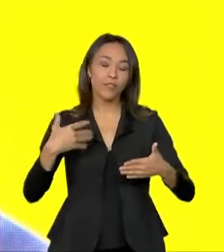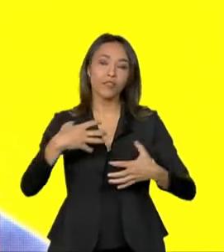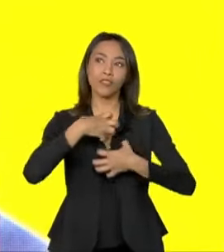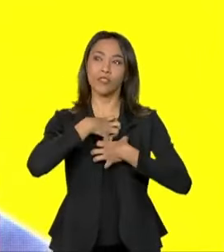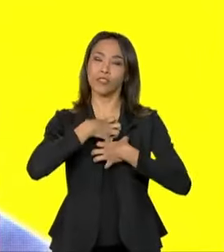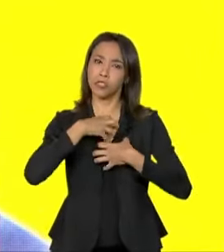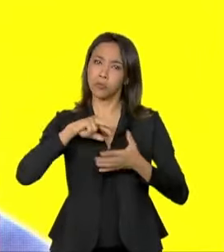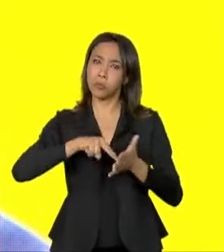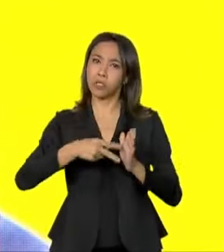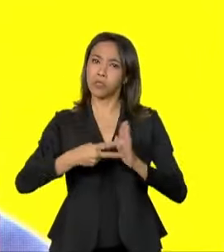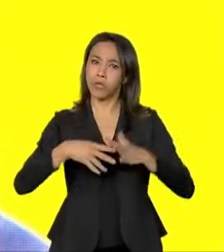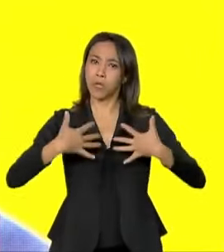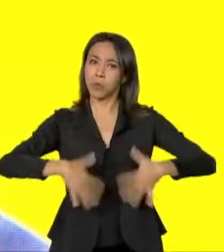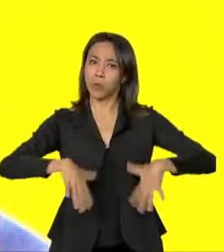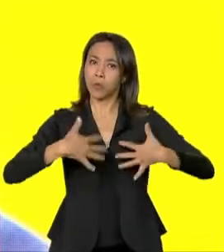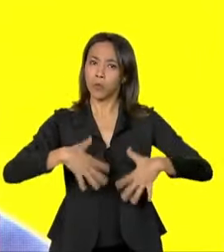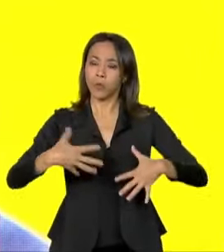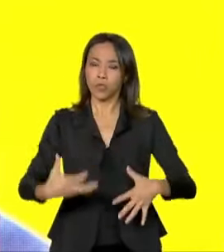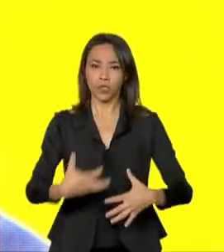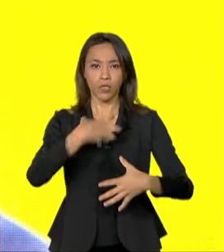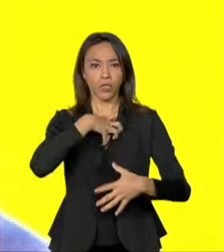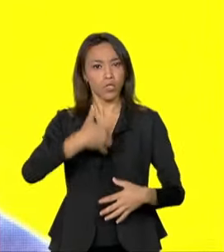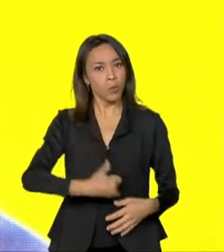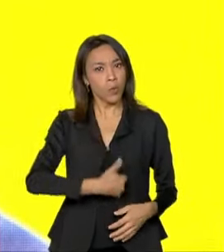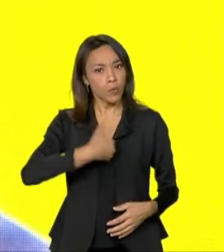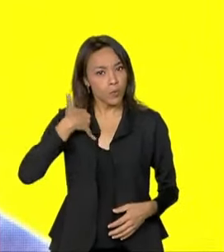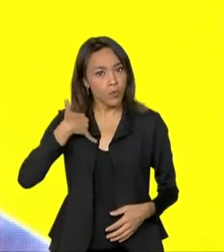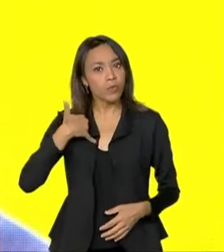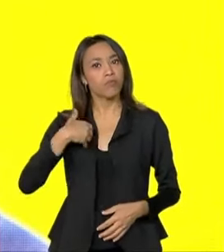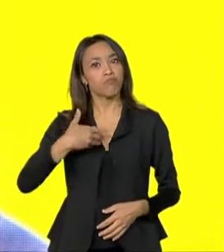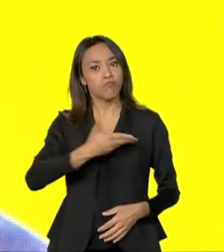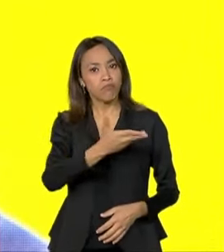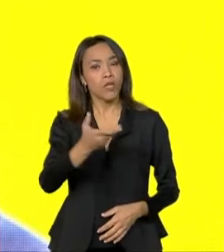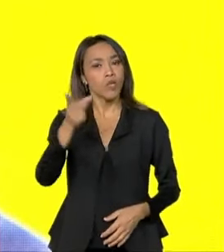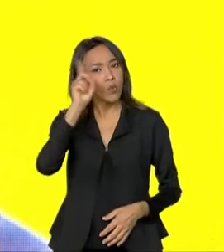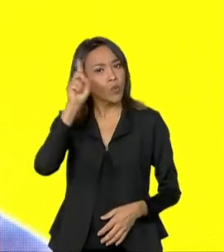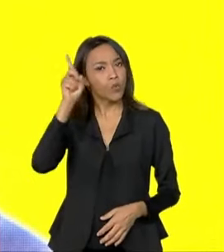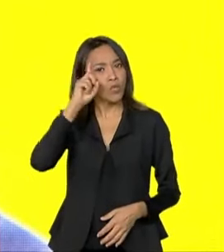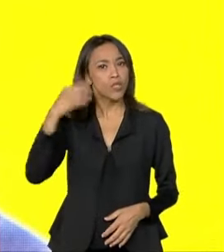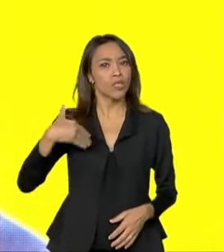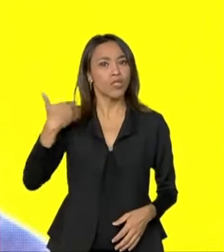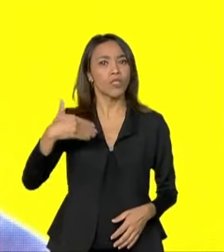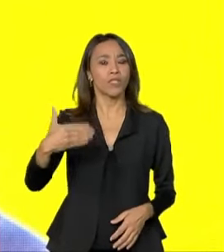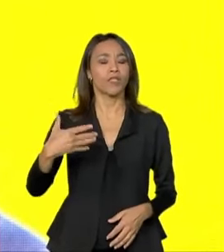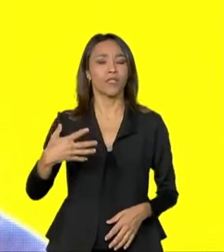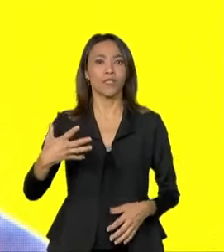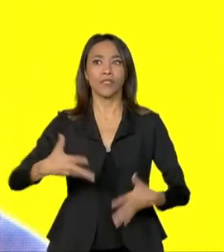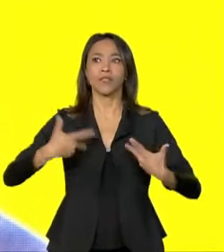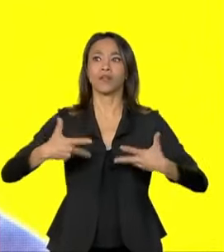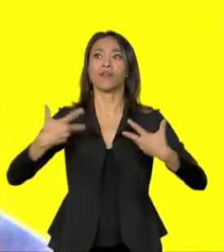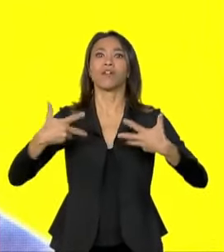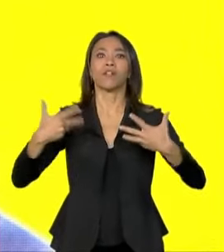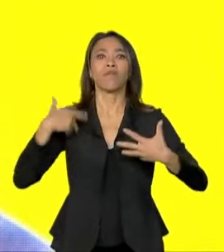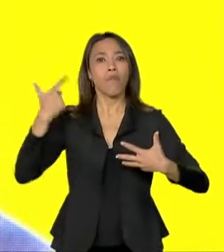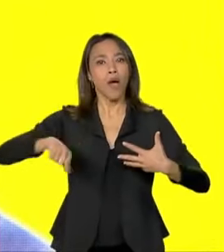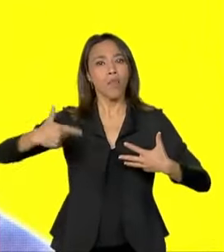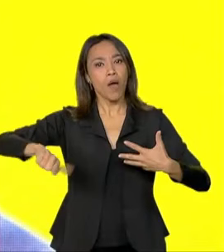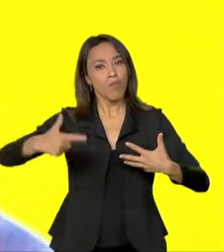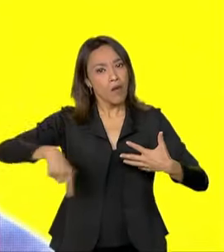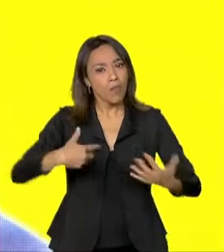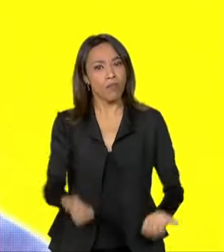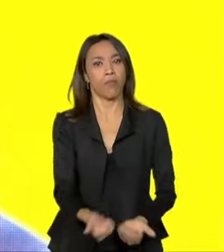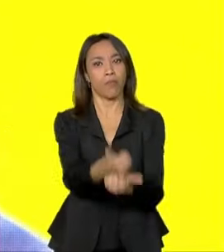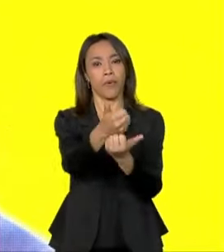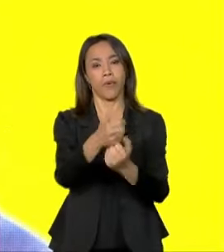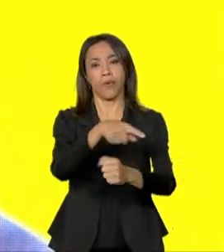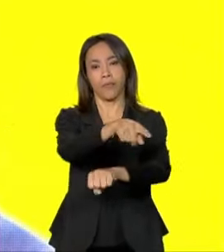dia, nos enche de orgulho e reforça todos os dias nossa energia para contribuir ainda mais para a reconstrução do nosso